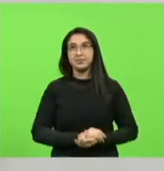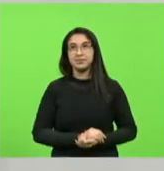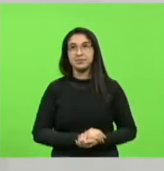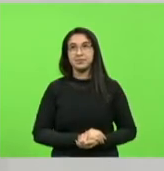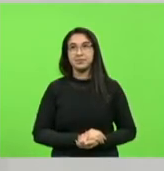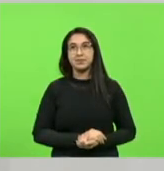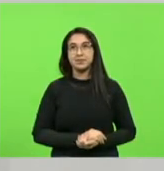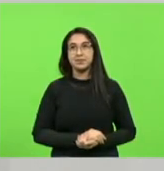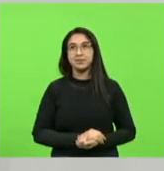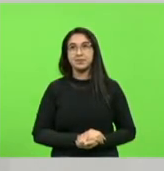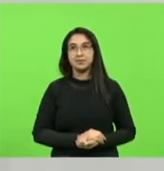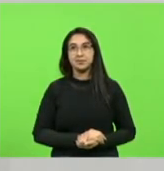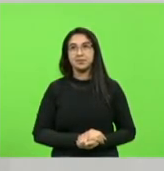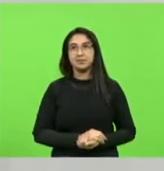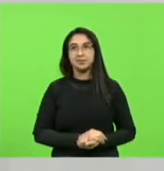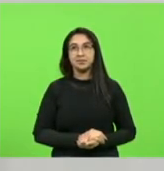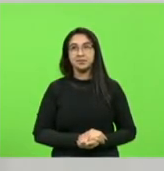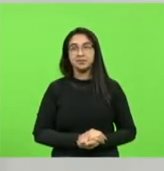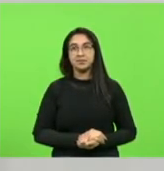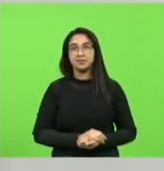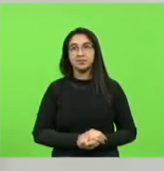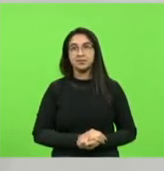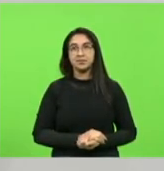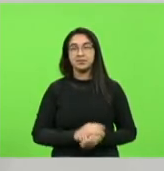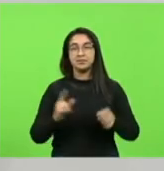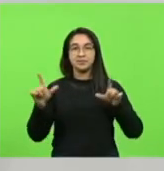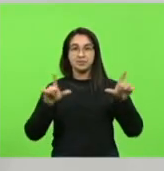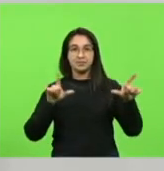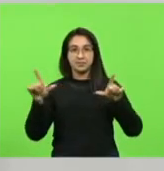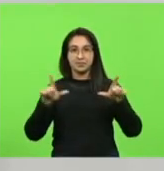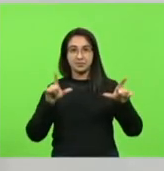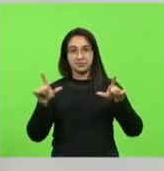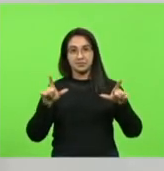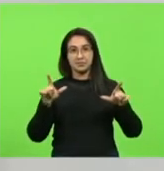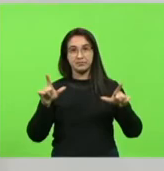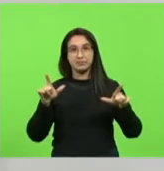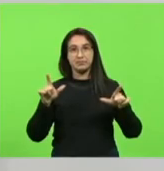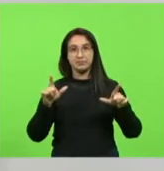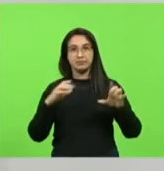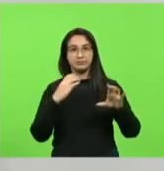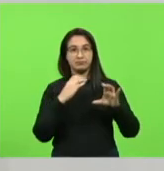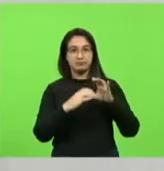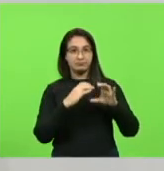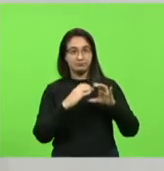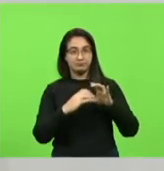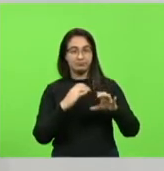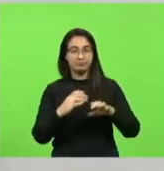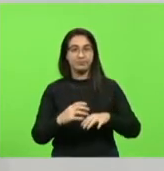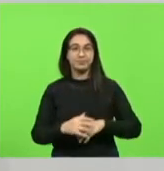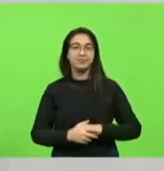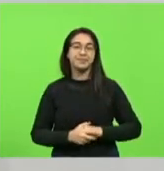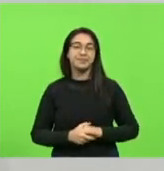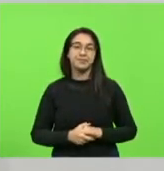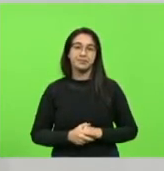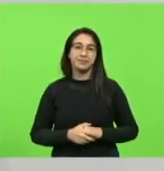todos aqueles que nos acompanham pelos canais de comunicação, gostaria de